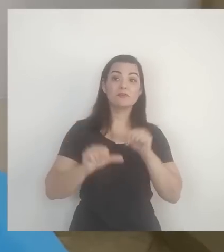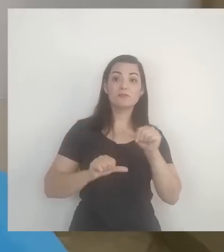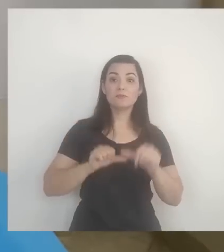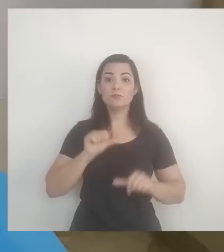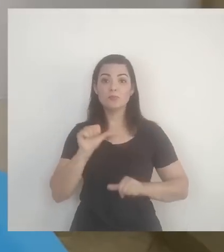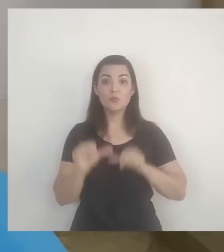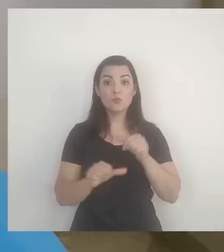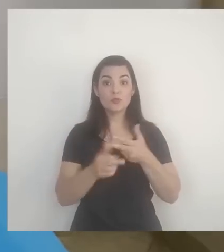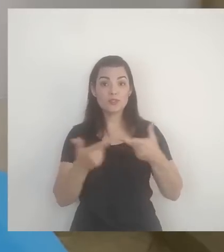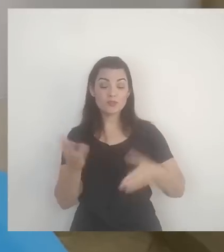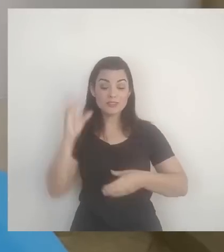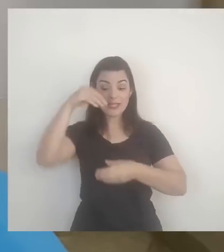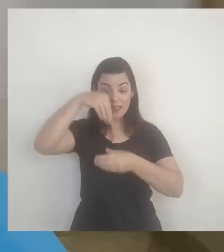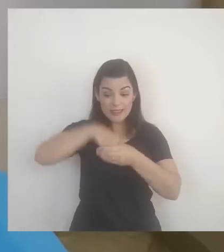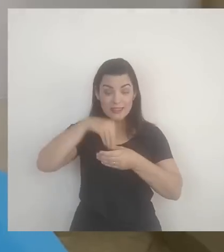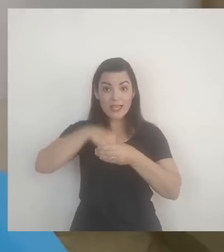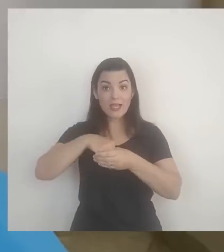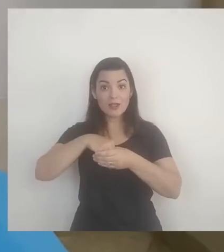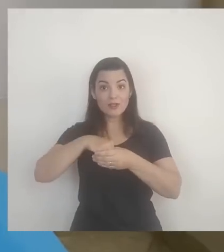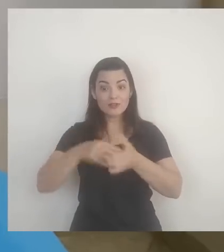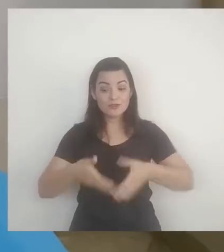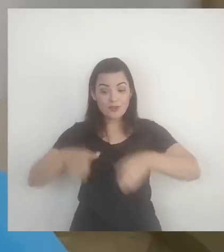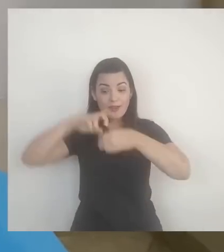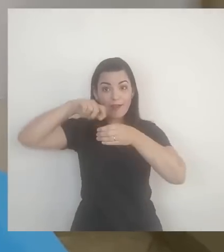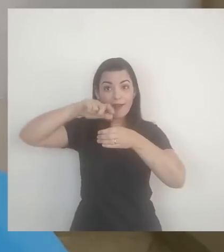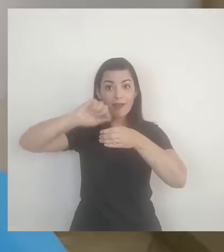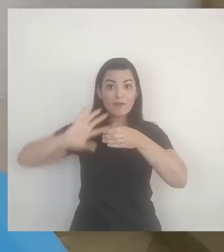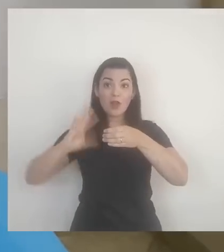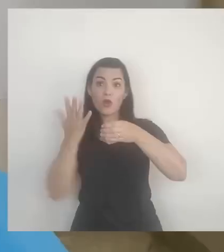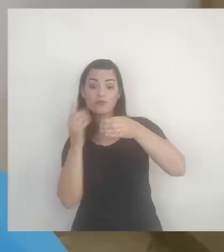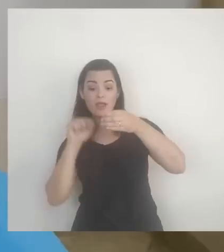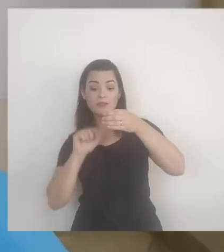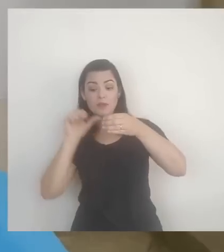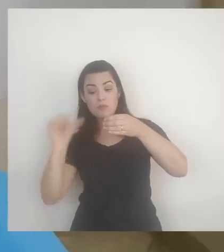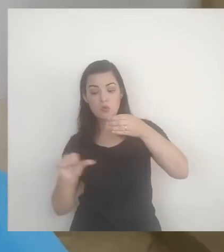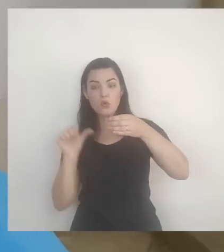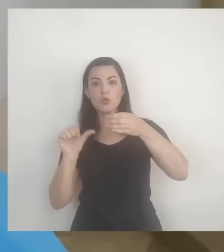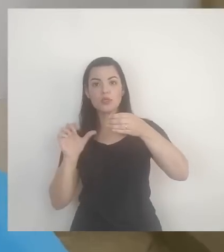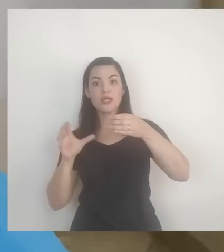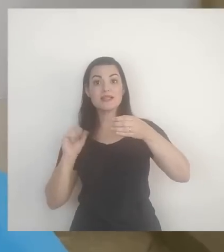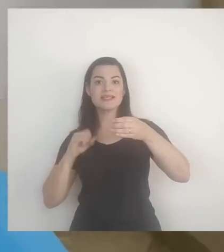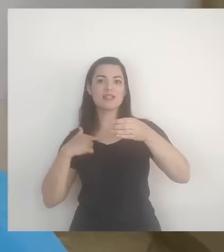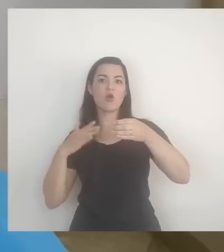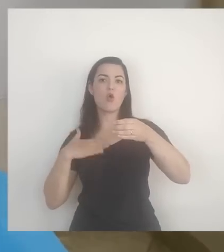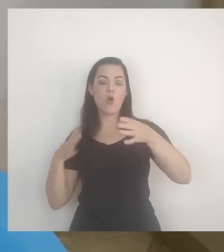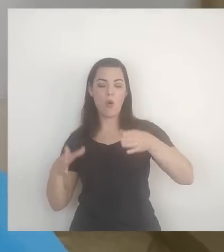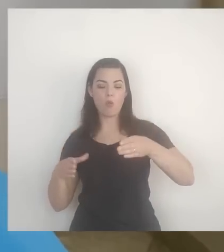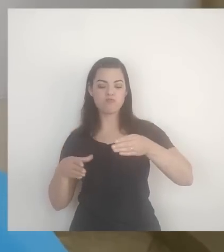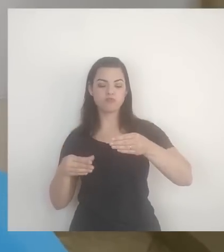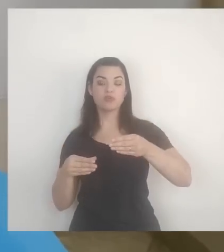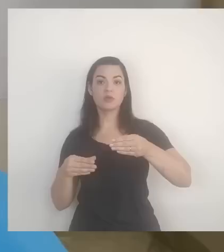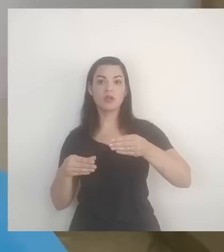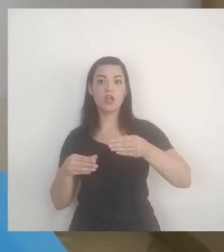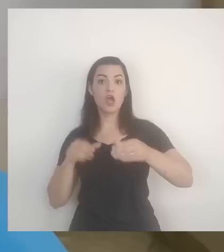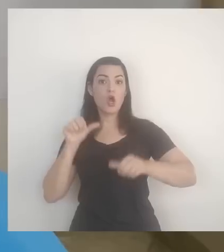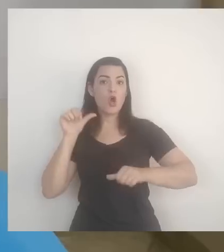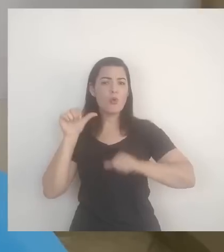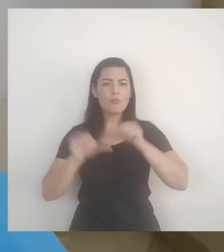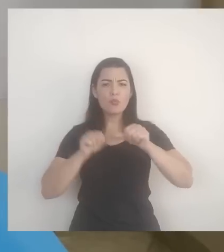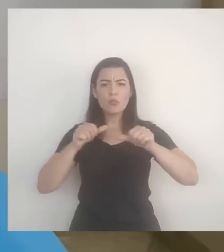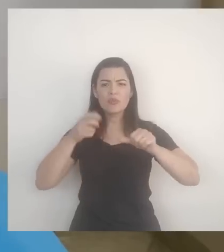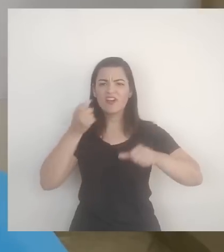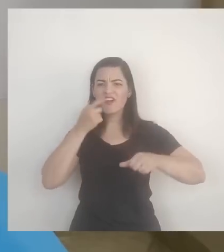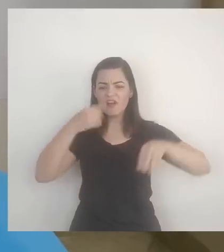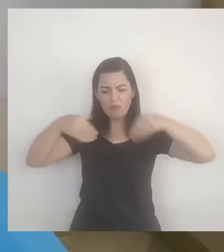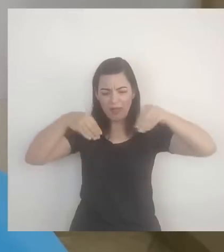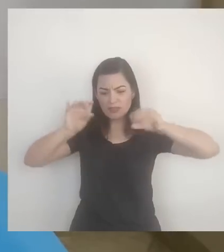está modificando o que acontece dentro da garrafa. Quando eu aperto a garrafa, a minha modificação não é só no plástico.